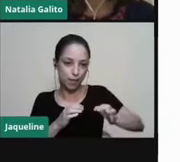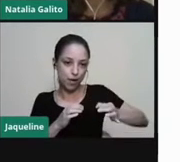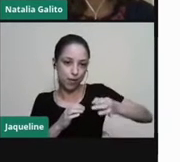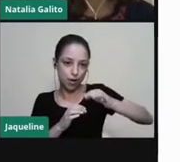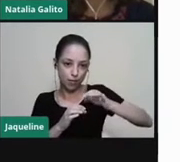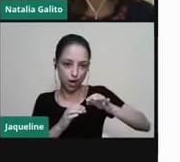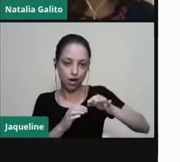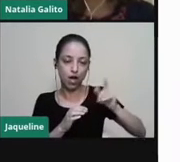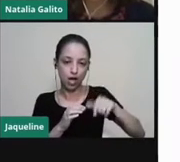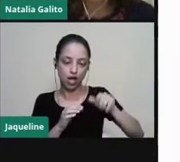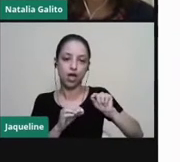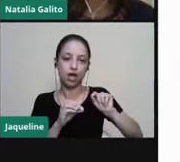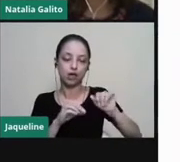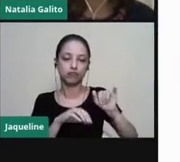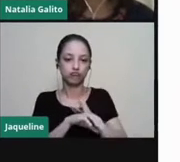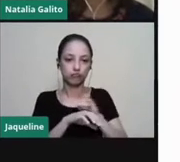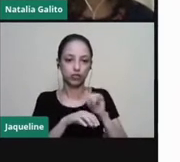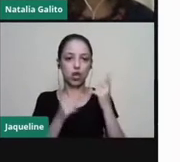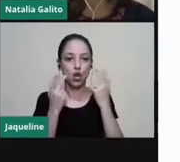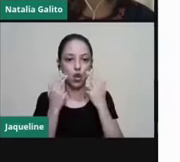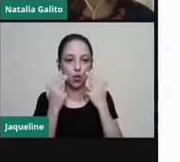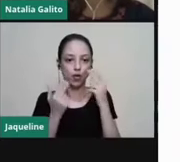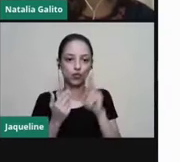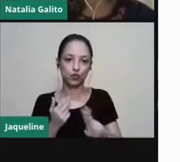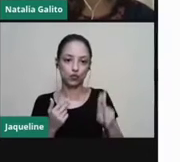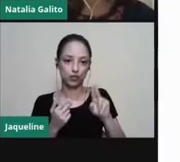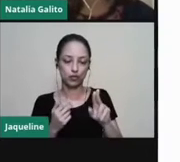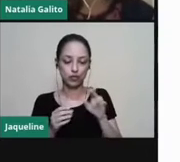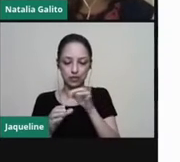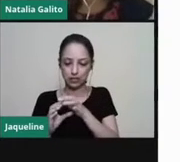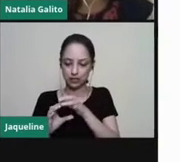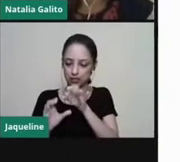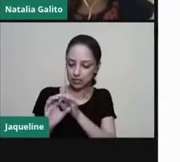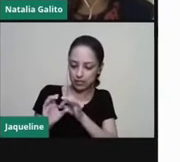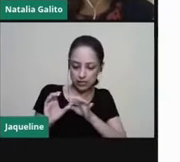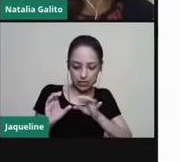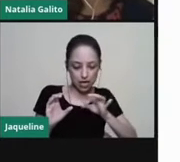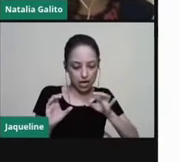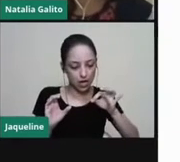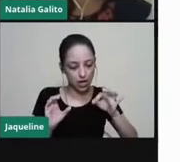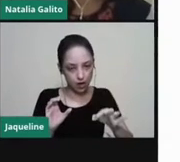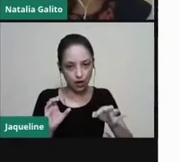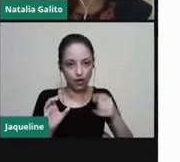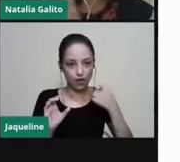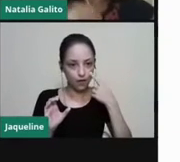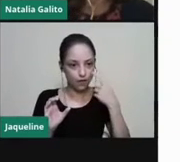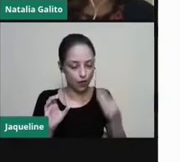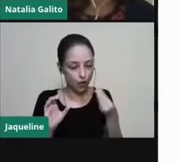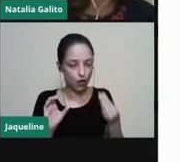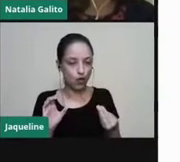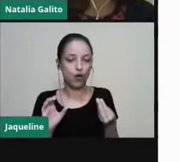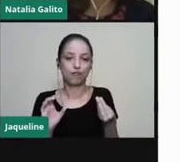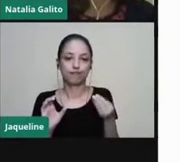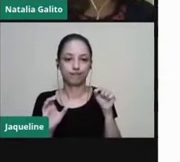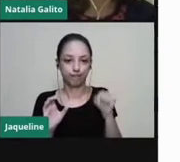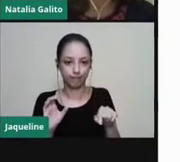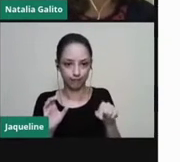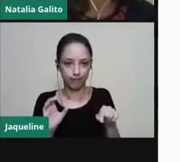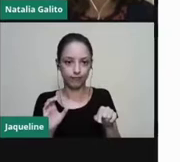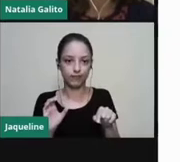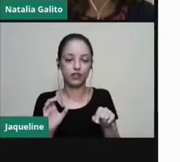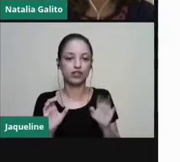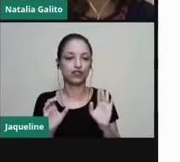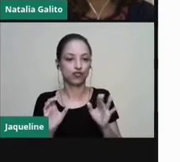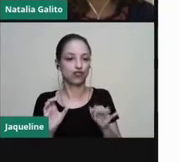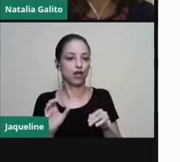Uma forma bem comum de se retirar células progenitoras ou isolar células progenitoras endoteliais, ou até mesmo as células endoteliais